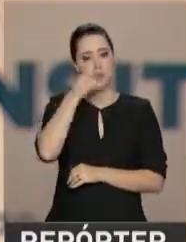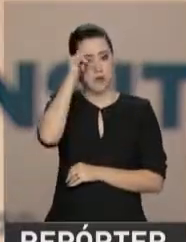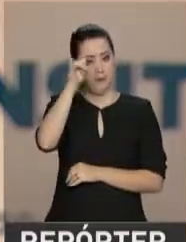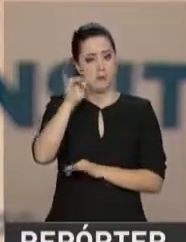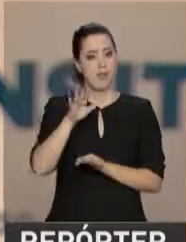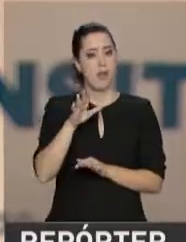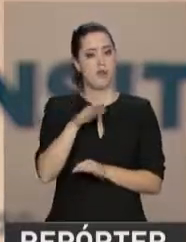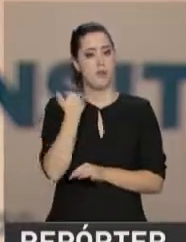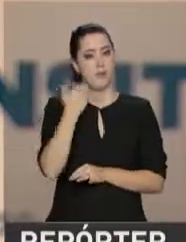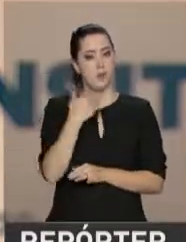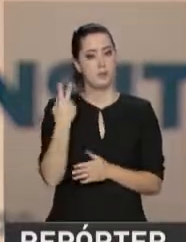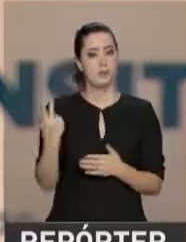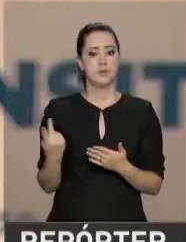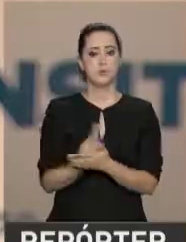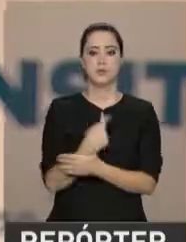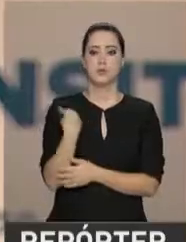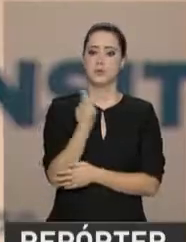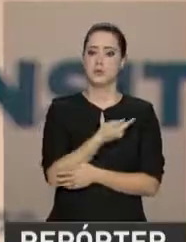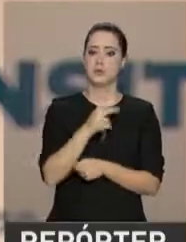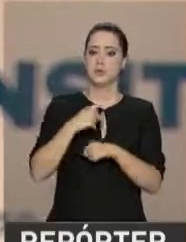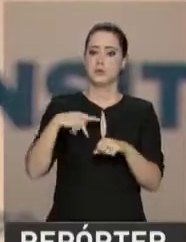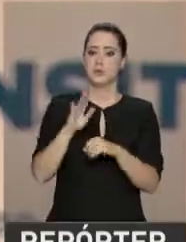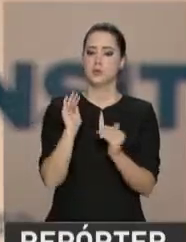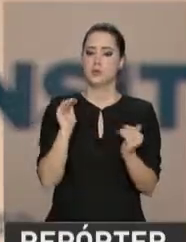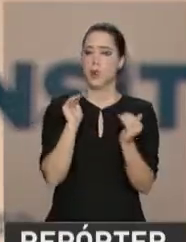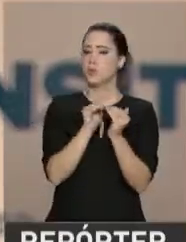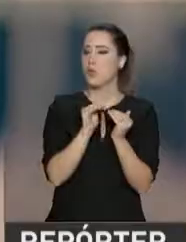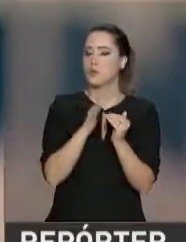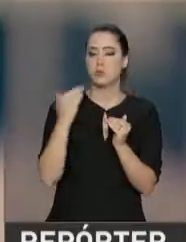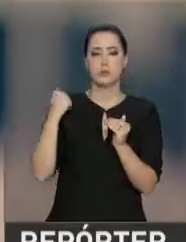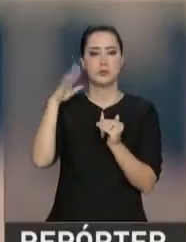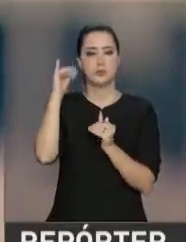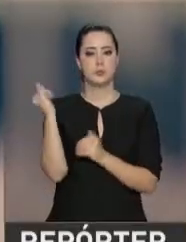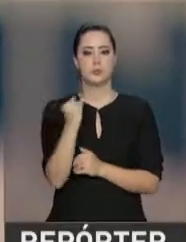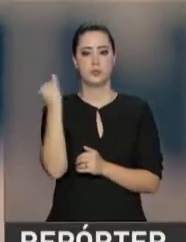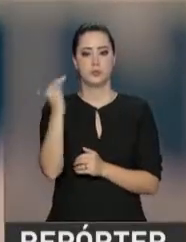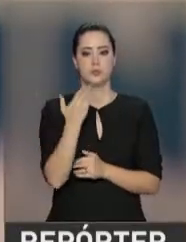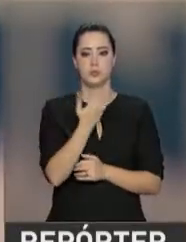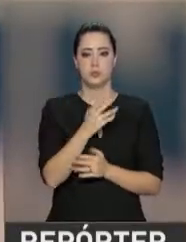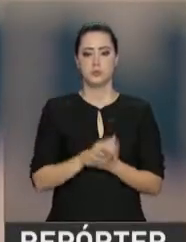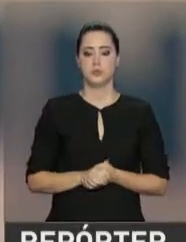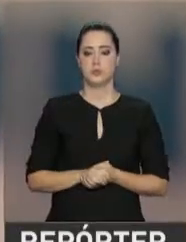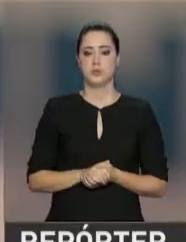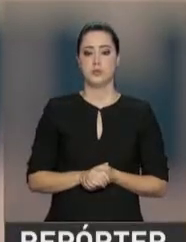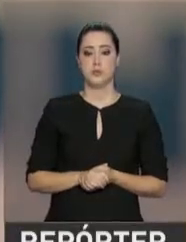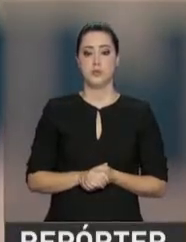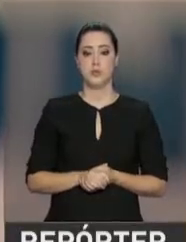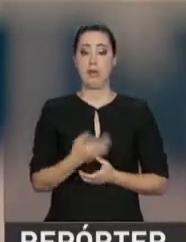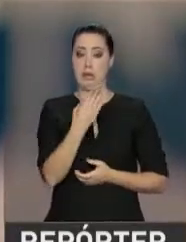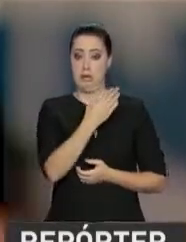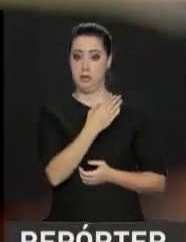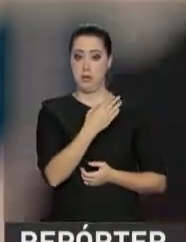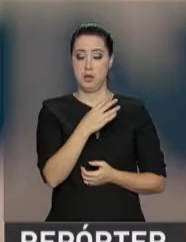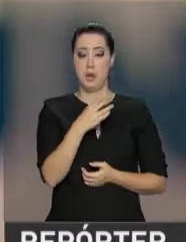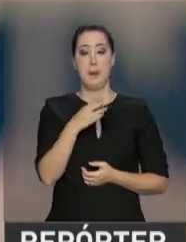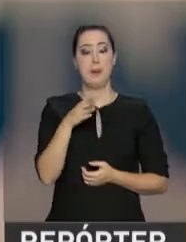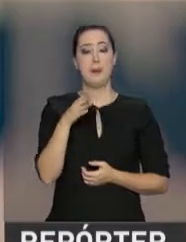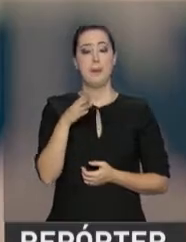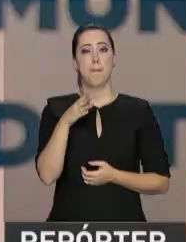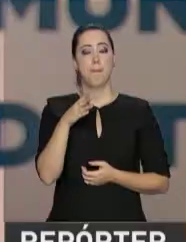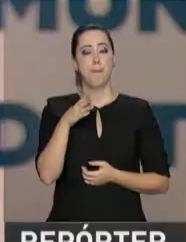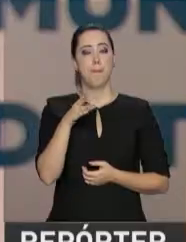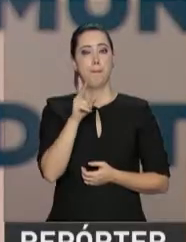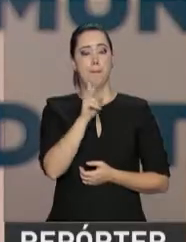mortes aconteceu no nosso país e esse é o nosso objetivo maior esse gestor de campina grande na paraíba descobriu há dois